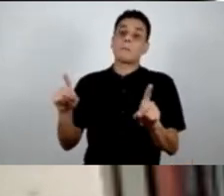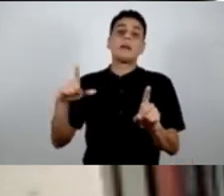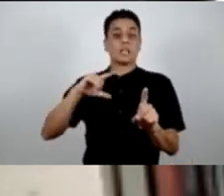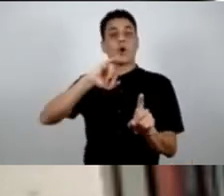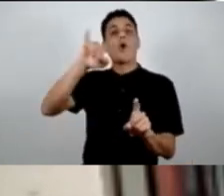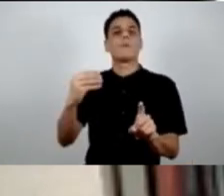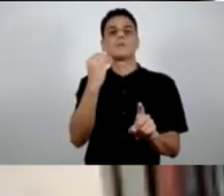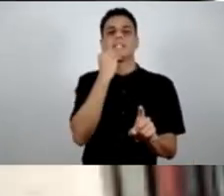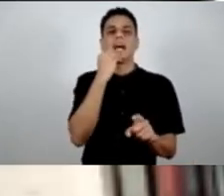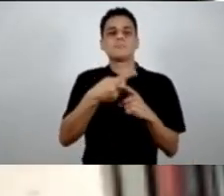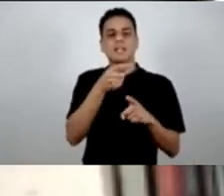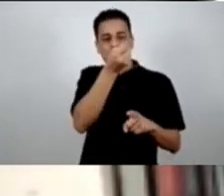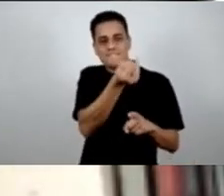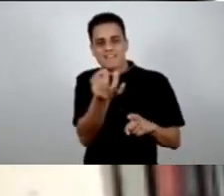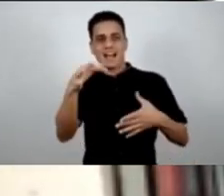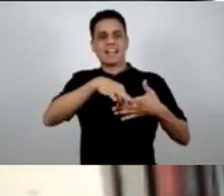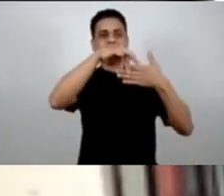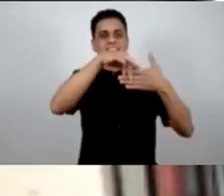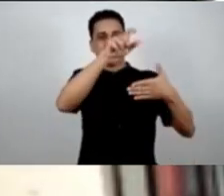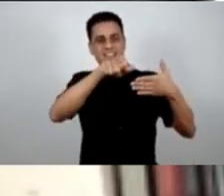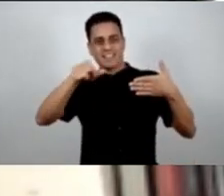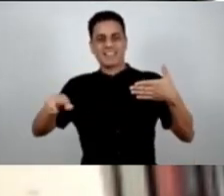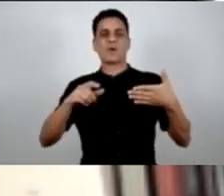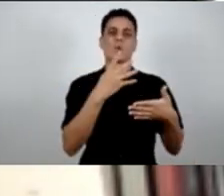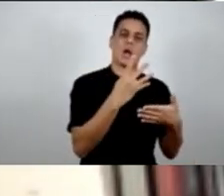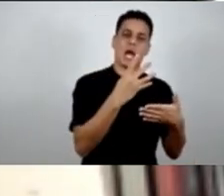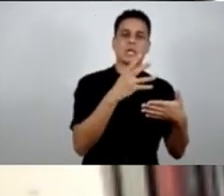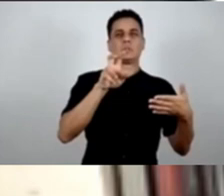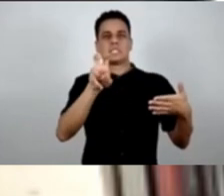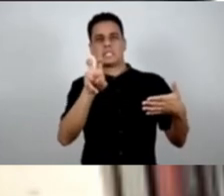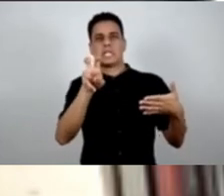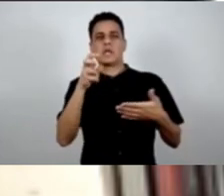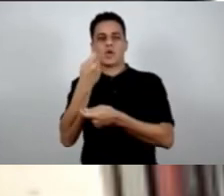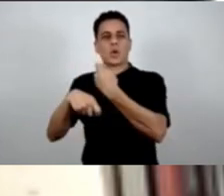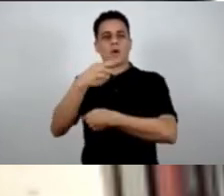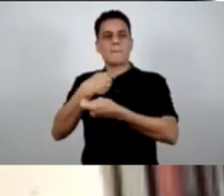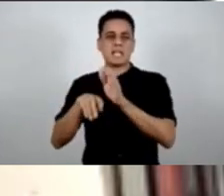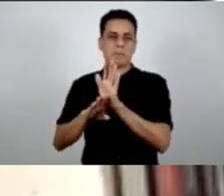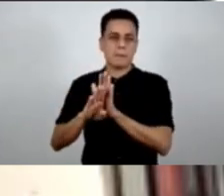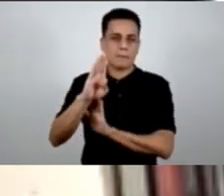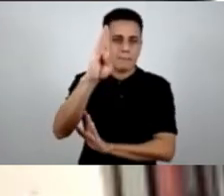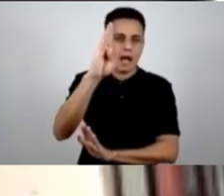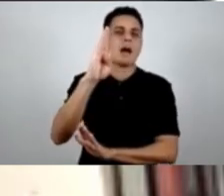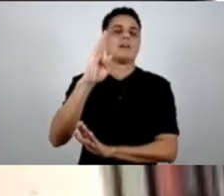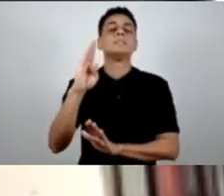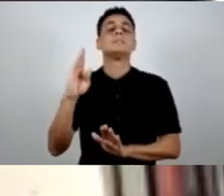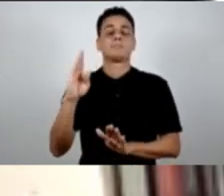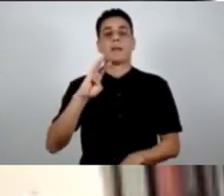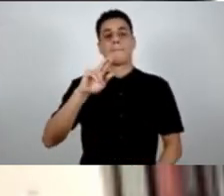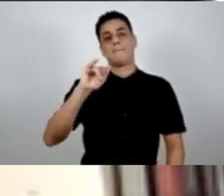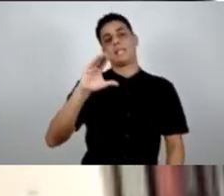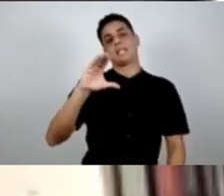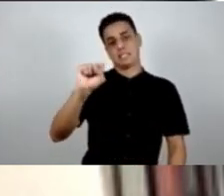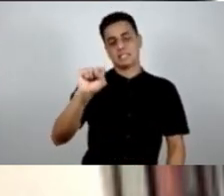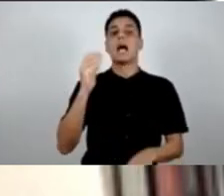Grandes líderes de 4, depois 5 grandes economias emergentes. O BRICS deu uma imagem positiva do